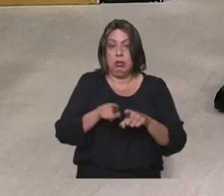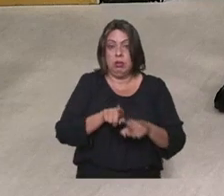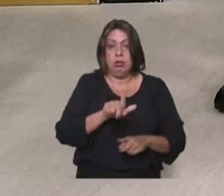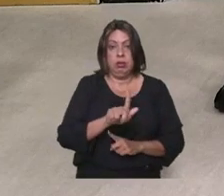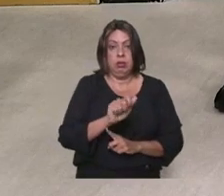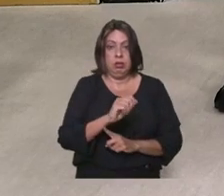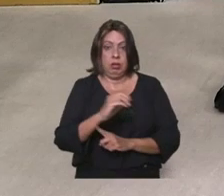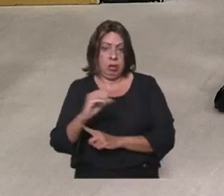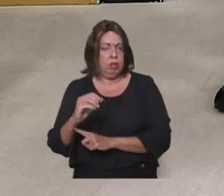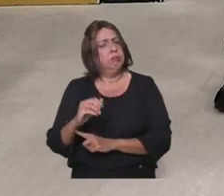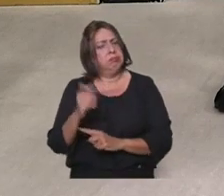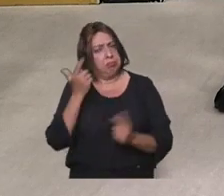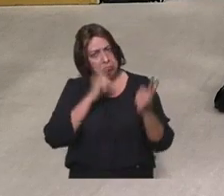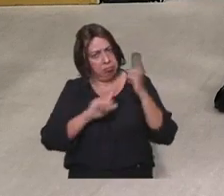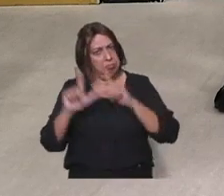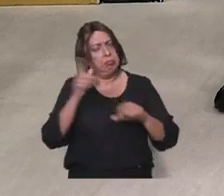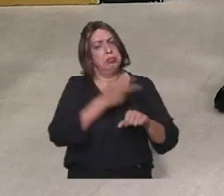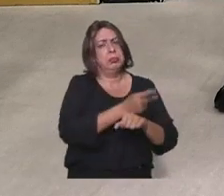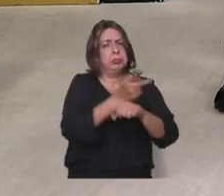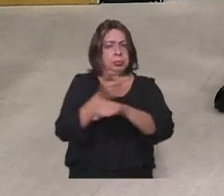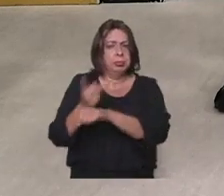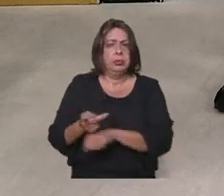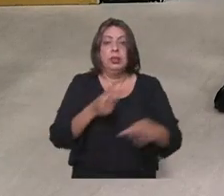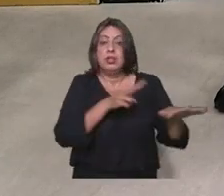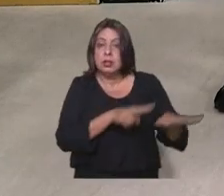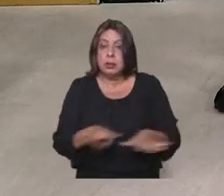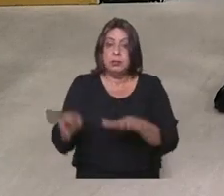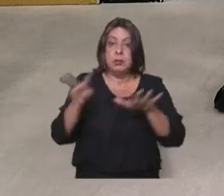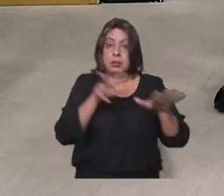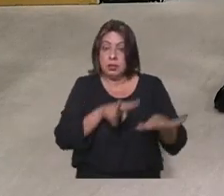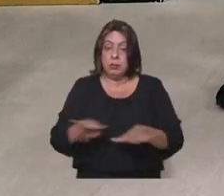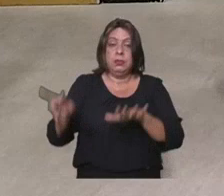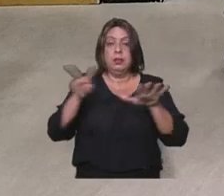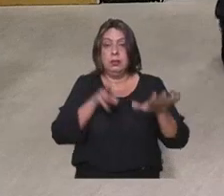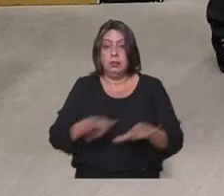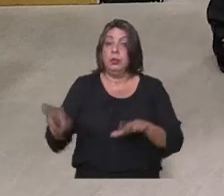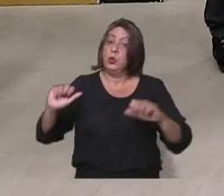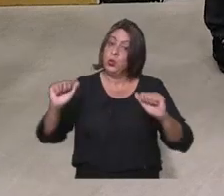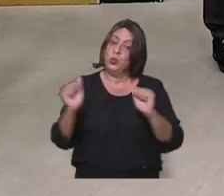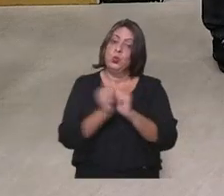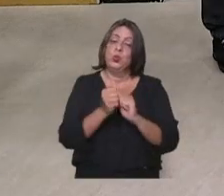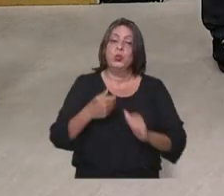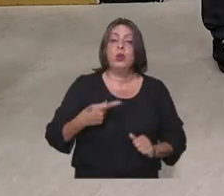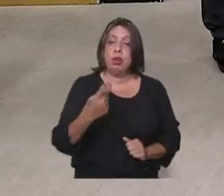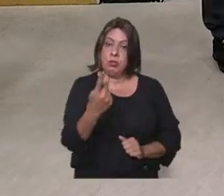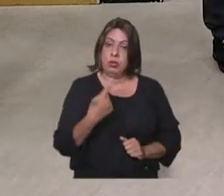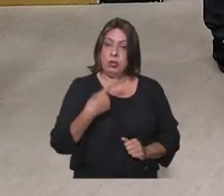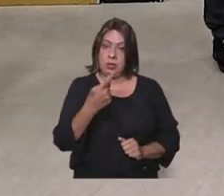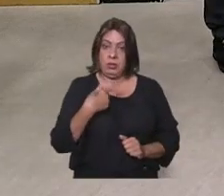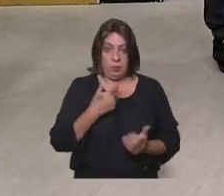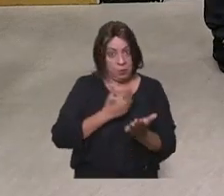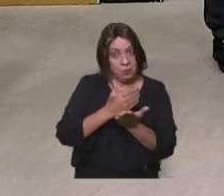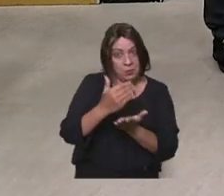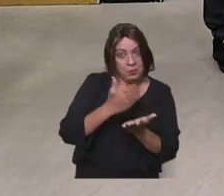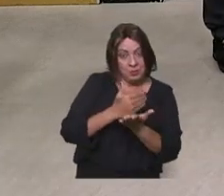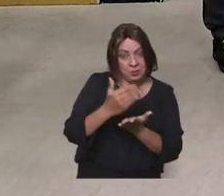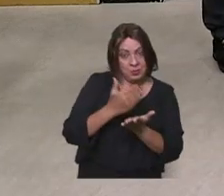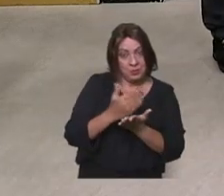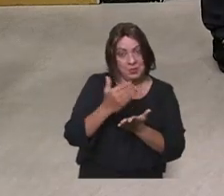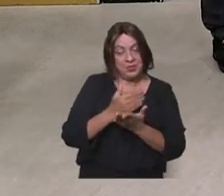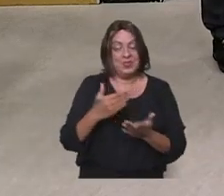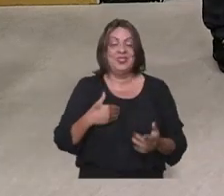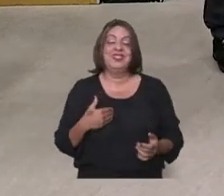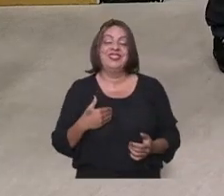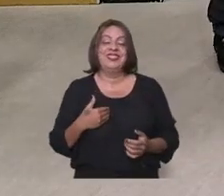concorre prêmios, né? Toda semana você está concorrendo aqui junto com a gente. Então vamos já começar com aquele esquenta tradicional?